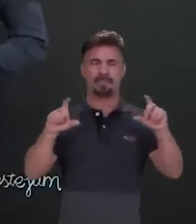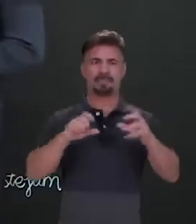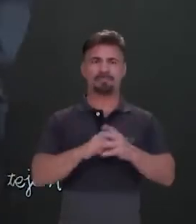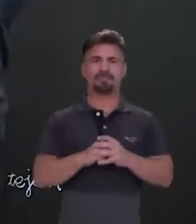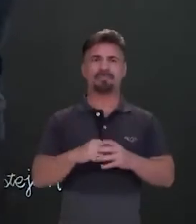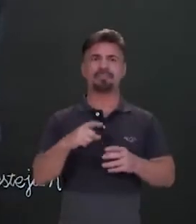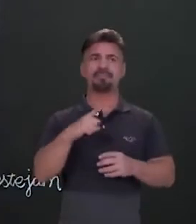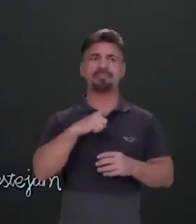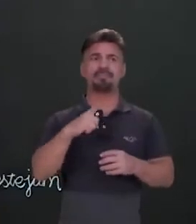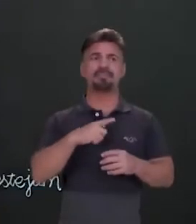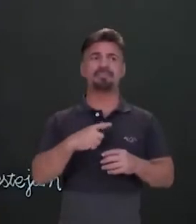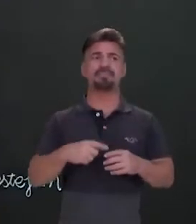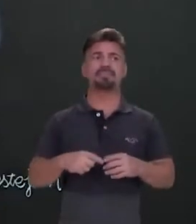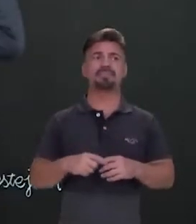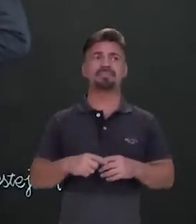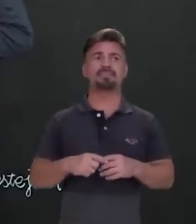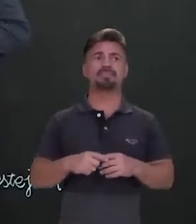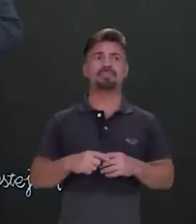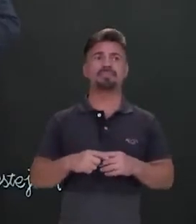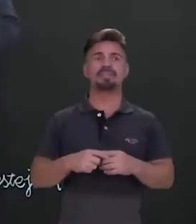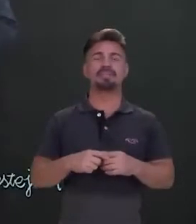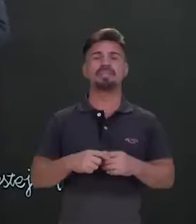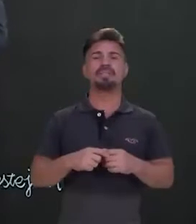subordinadas. Nós temos as orações